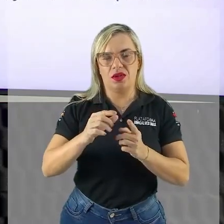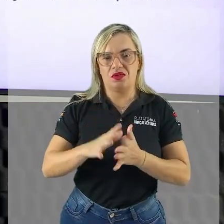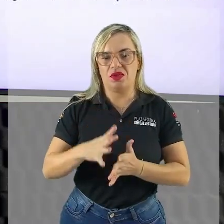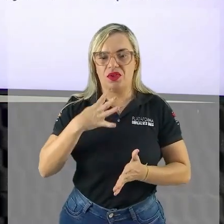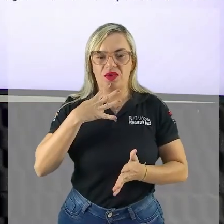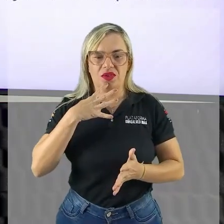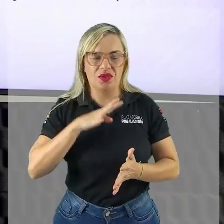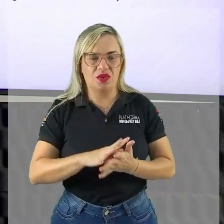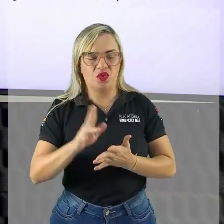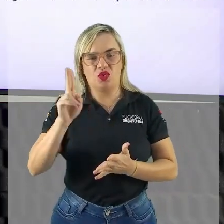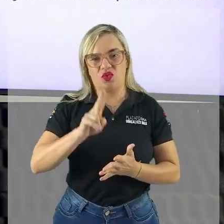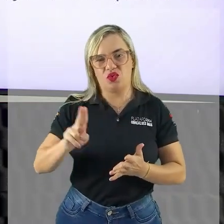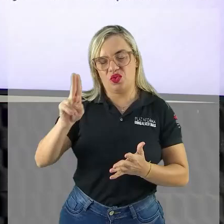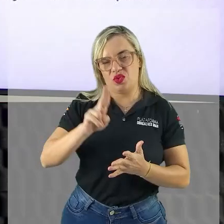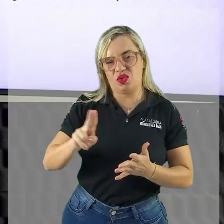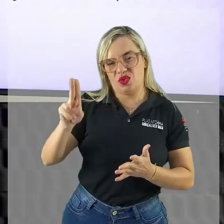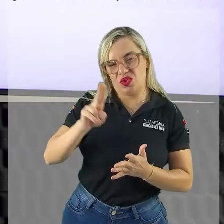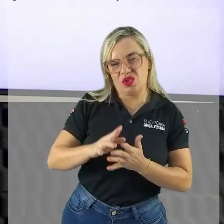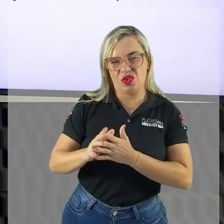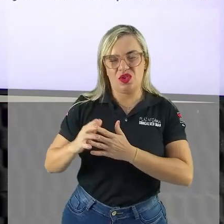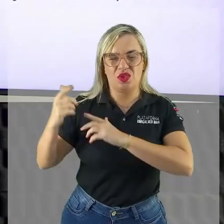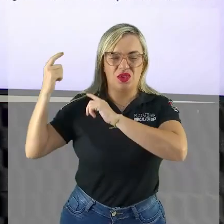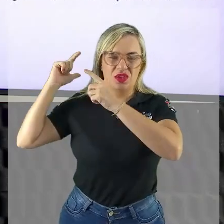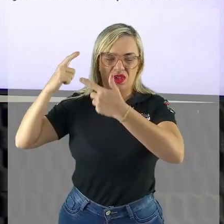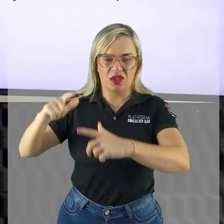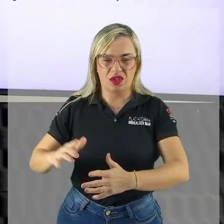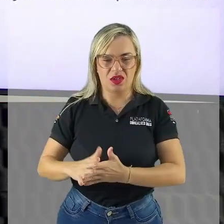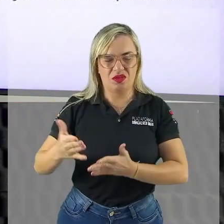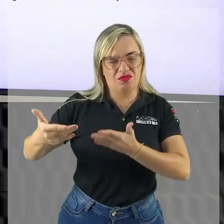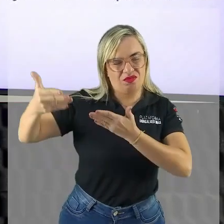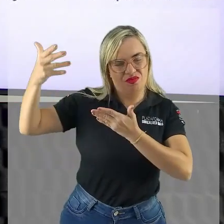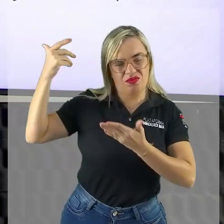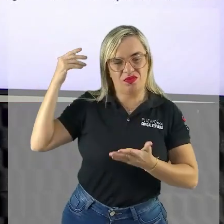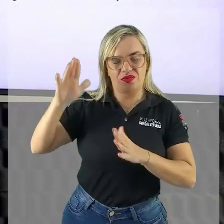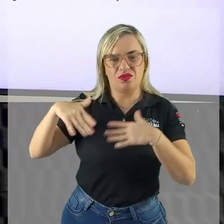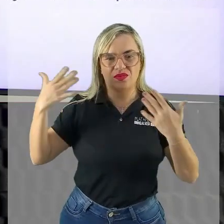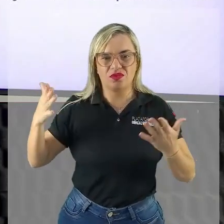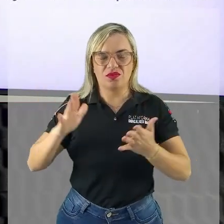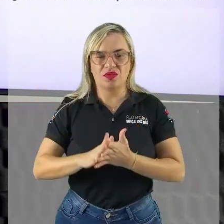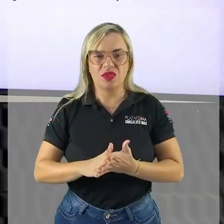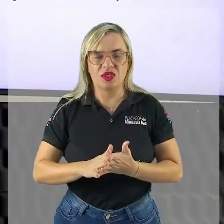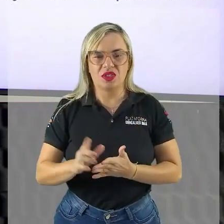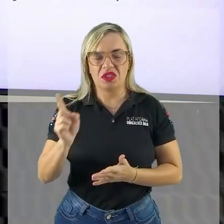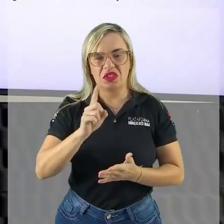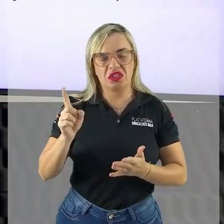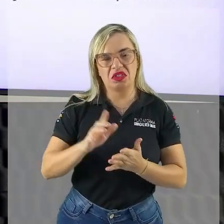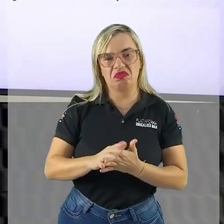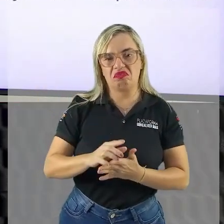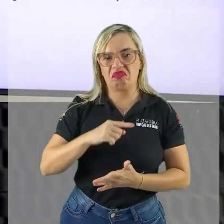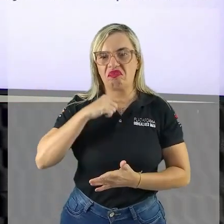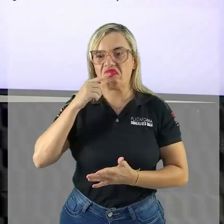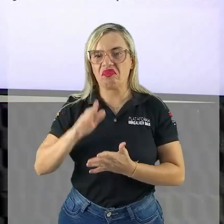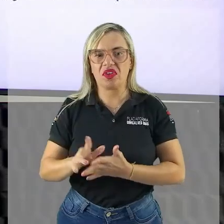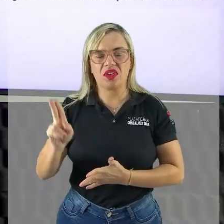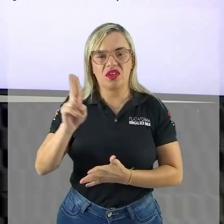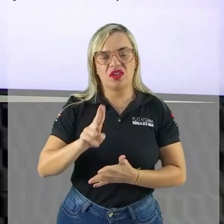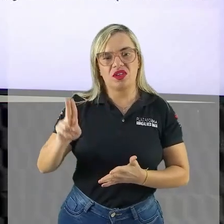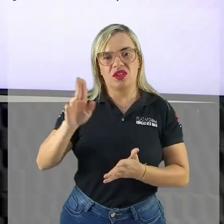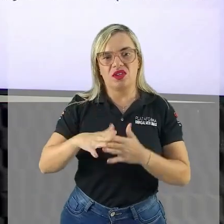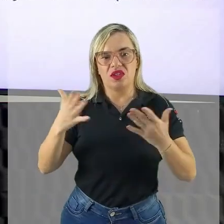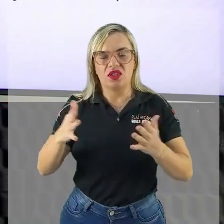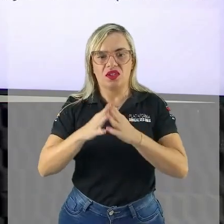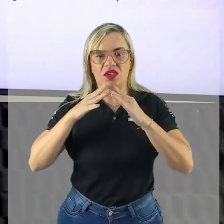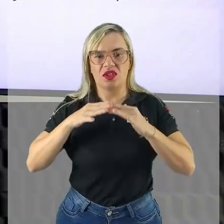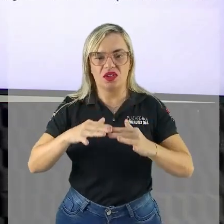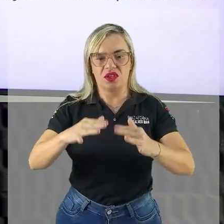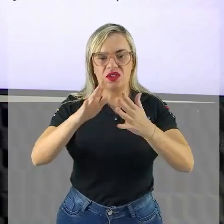conhece, usa uma palavra muito rebuscada, às vezes um termo que já caiu em desuso, isso vai prejudicar a